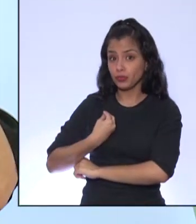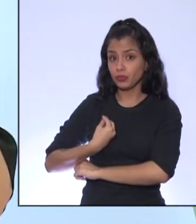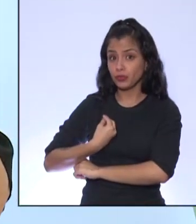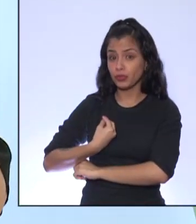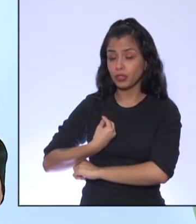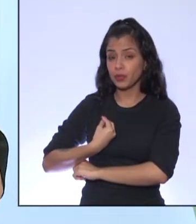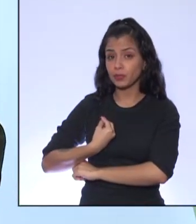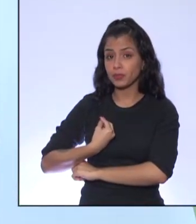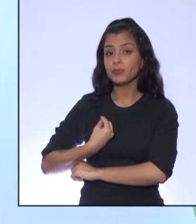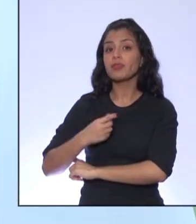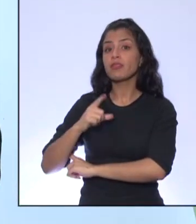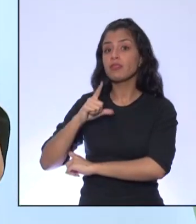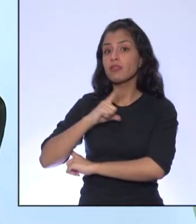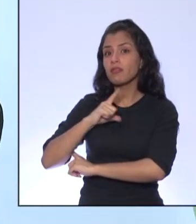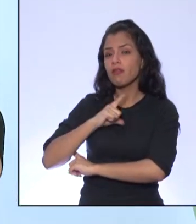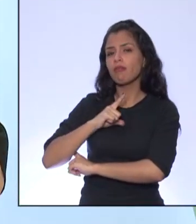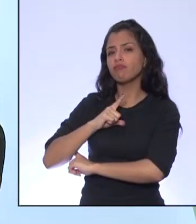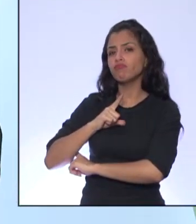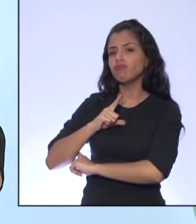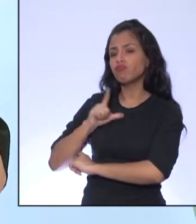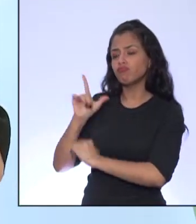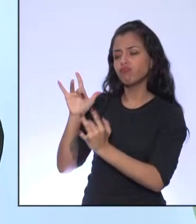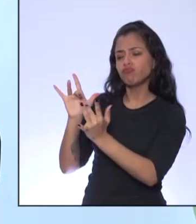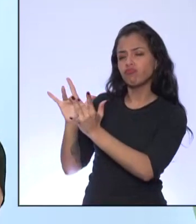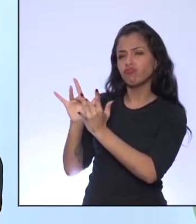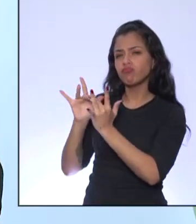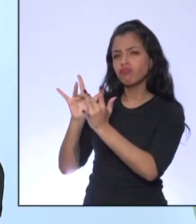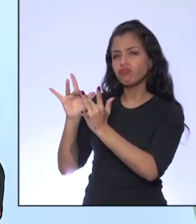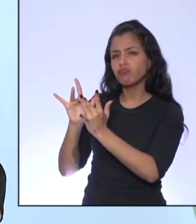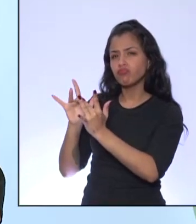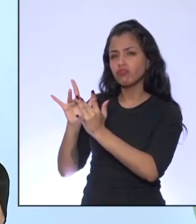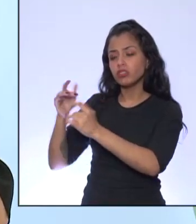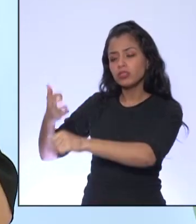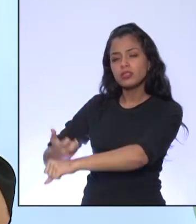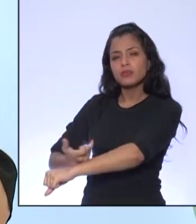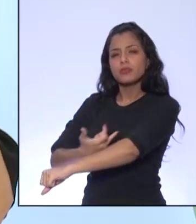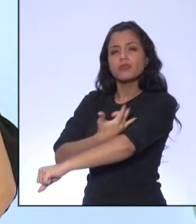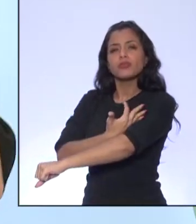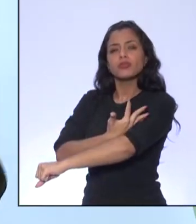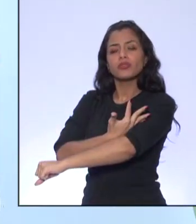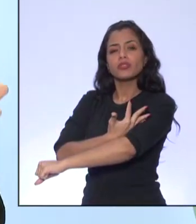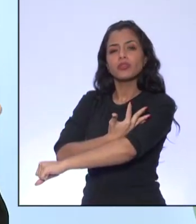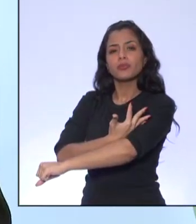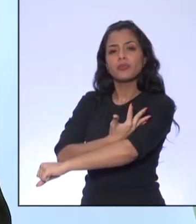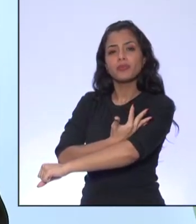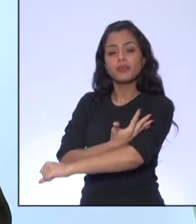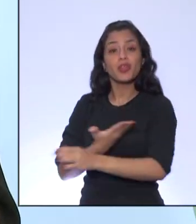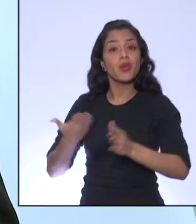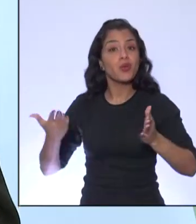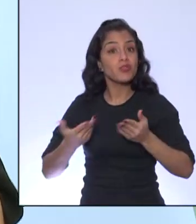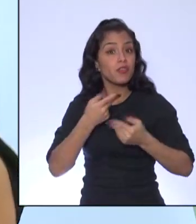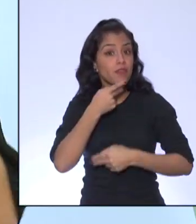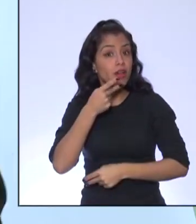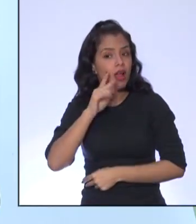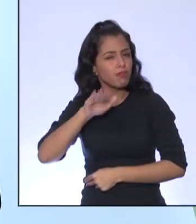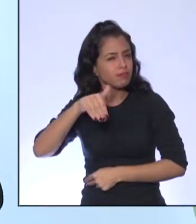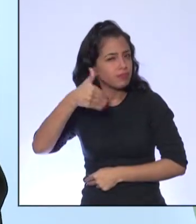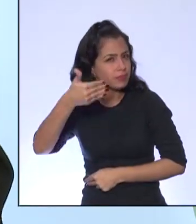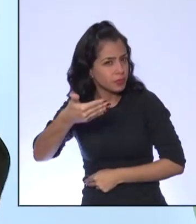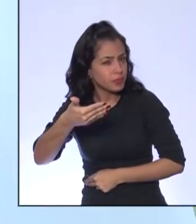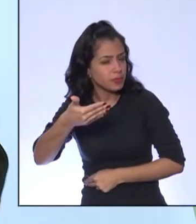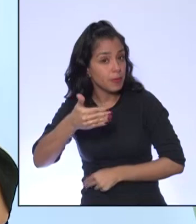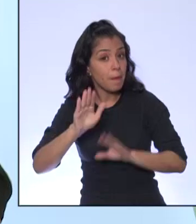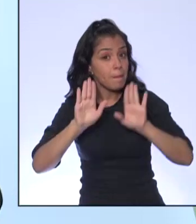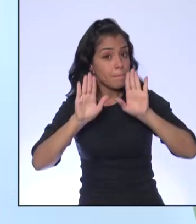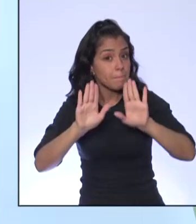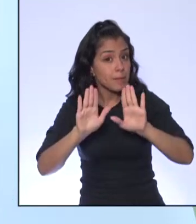ver diretamente com o desenvolvimento dessas competências socioemocionais. A gente vai falar disso depois. Mas,